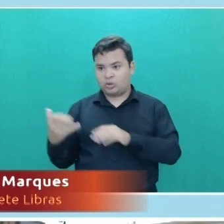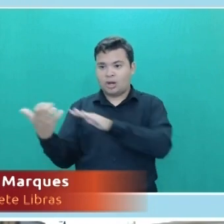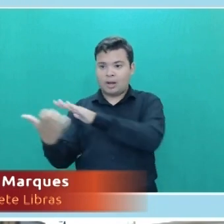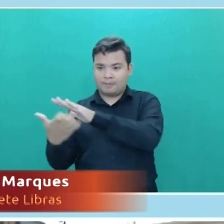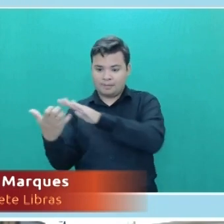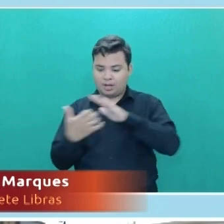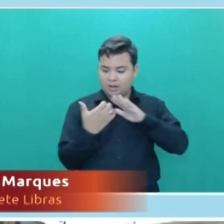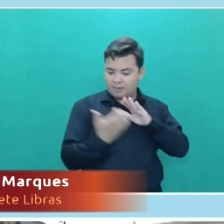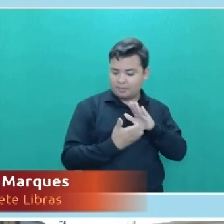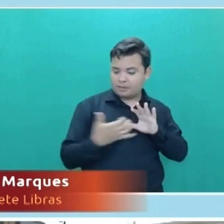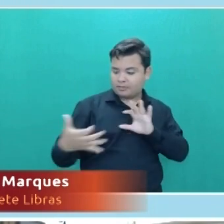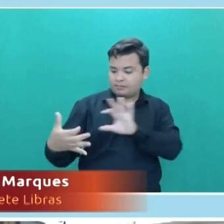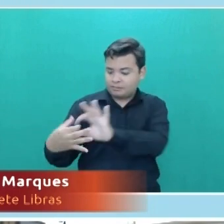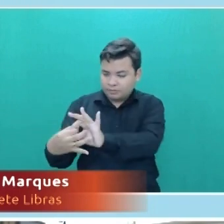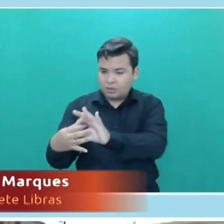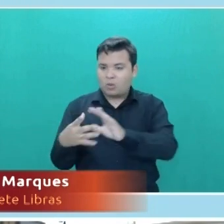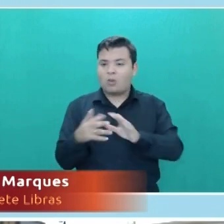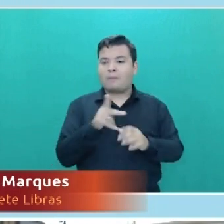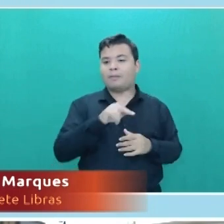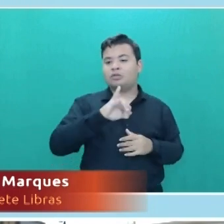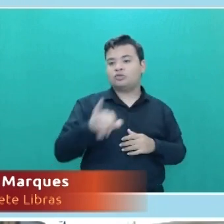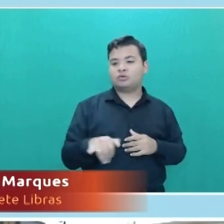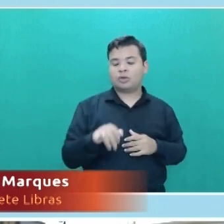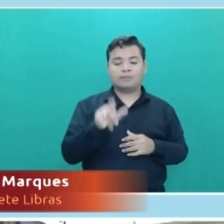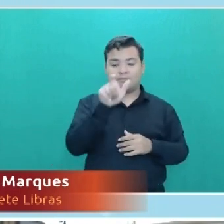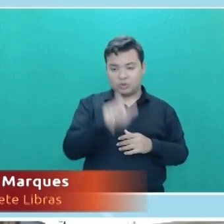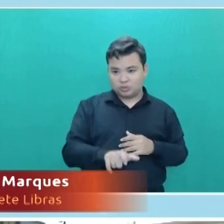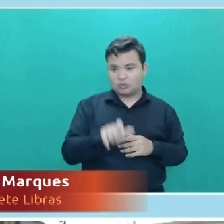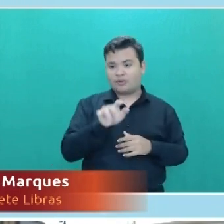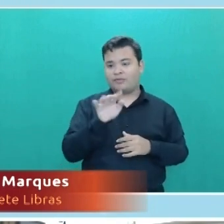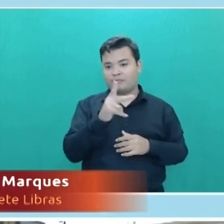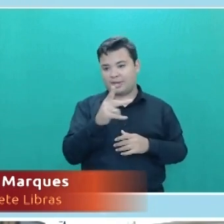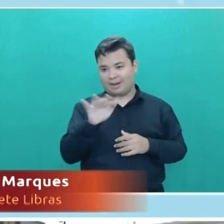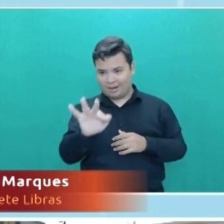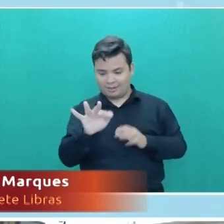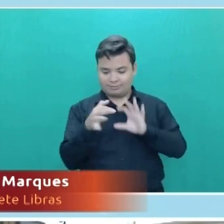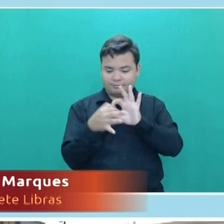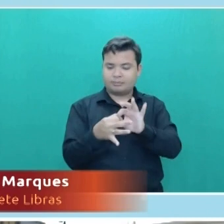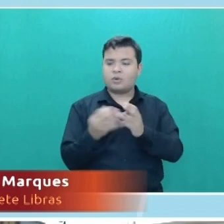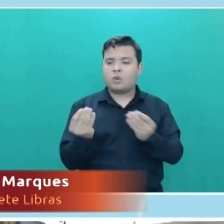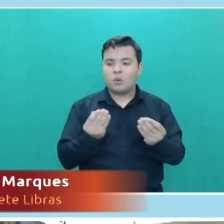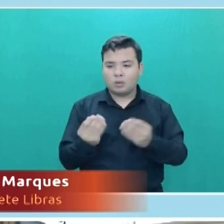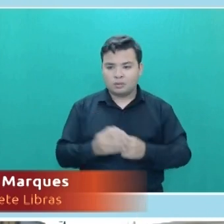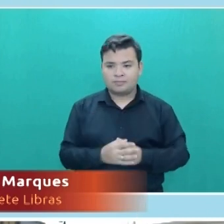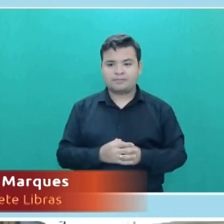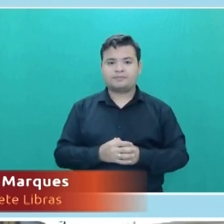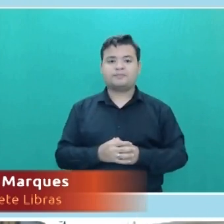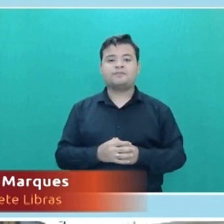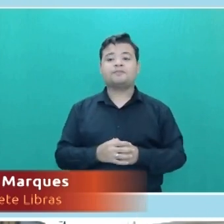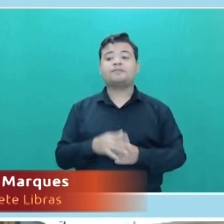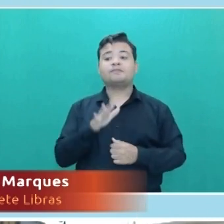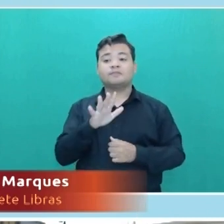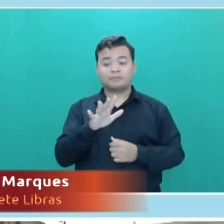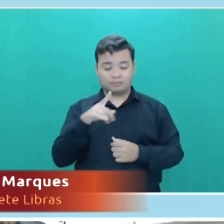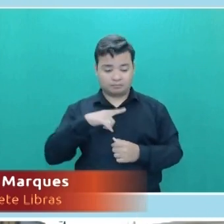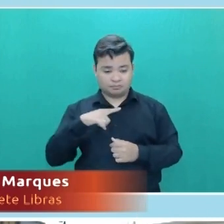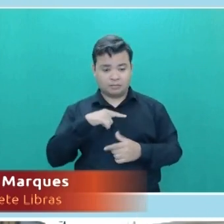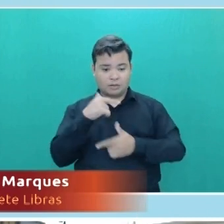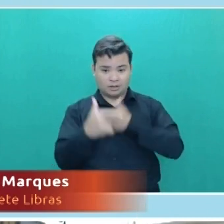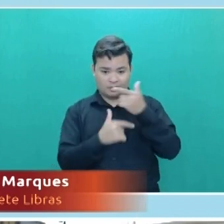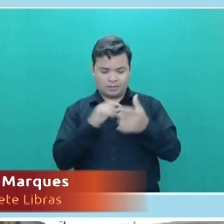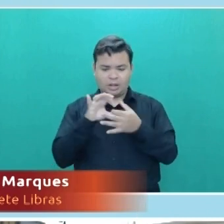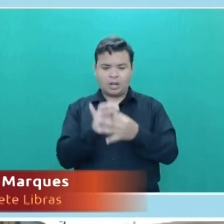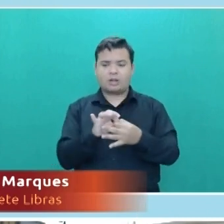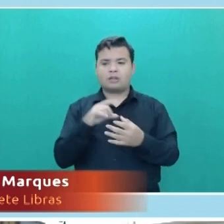jurídica? Só explica para a gente rapidinho. Claro. O que vai configurar a existência de vínculo empregatício são 4 elementos, né? O